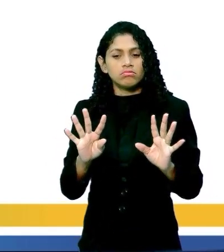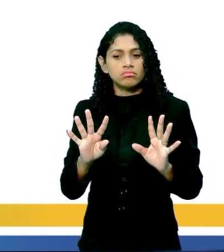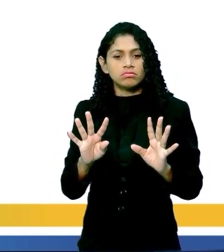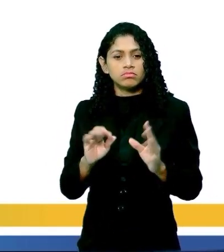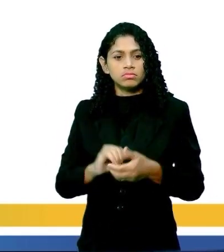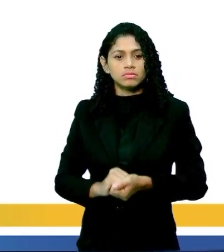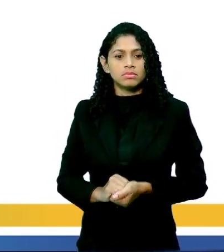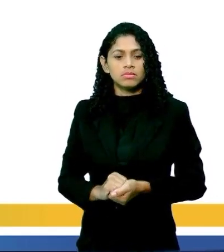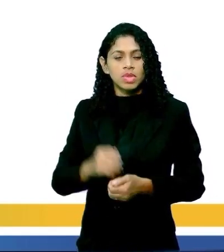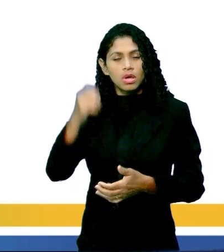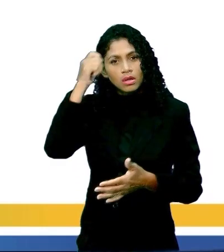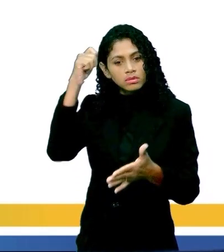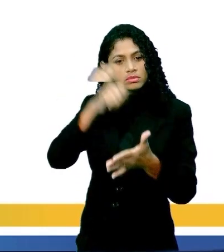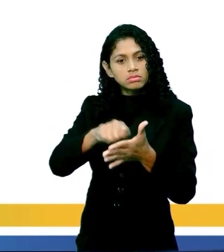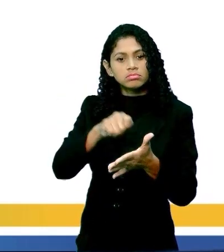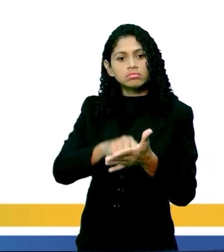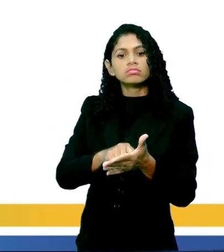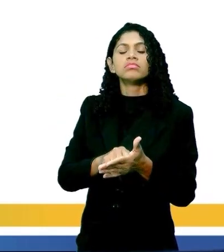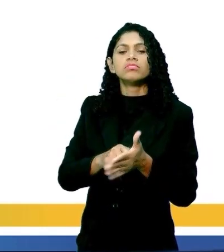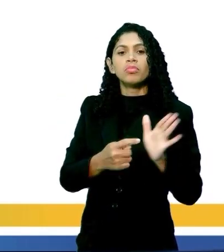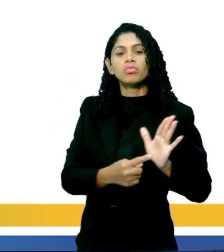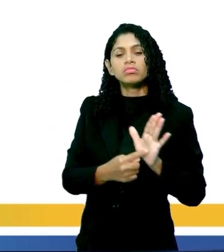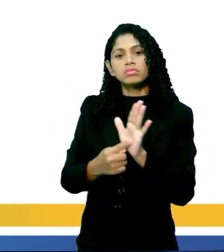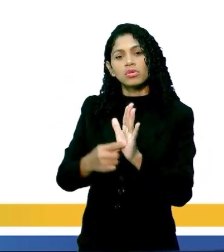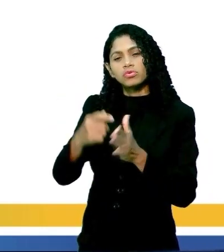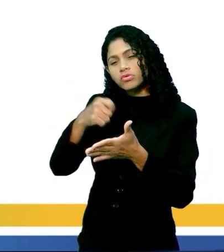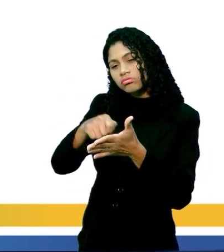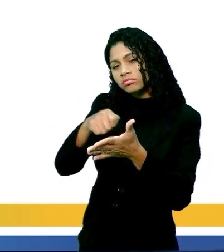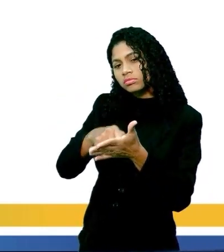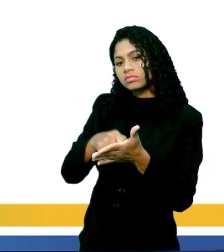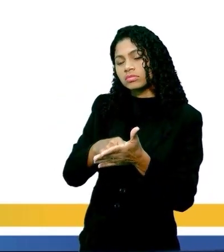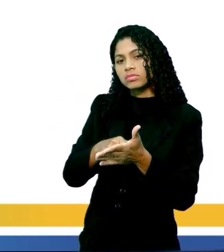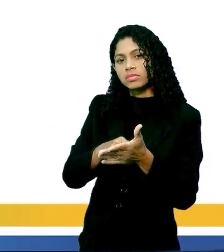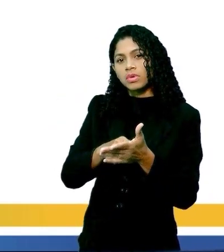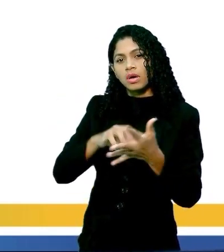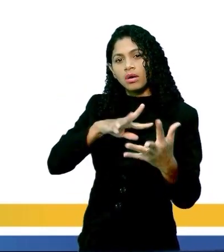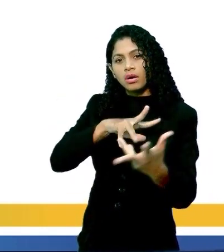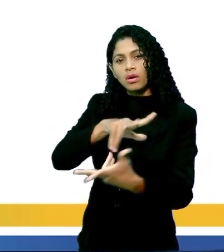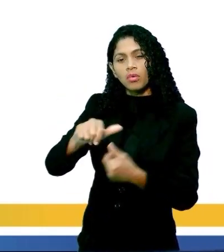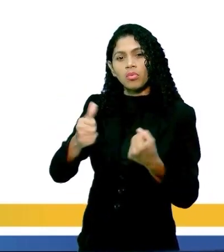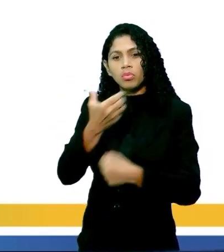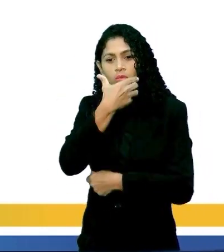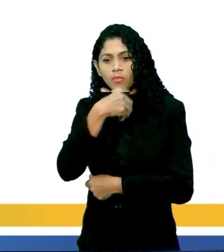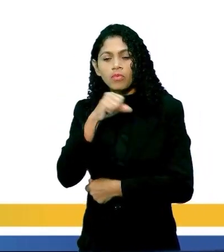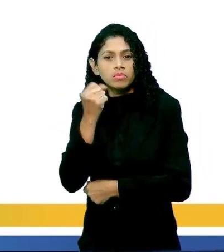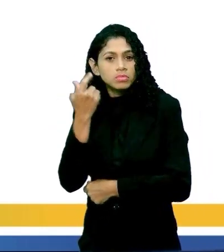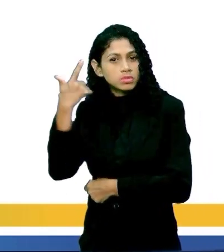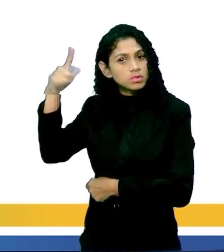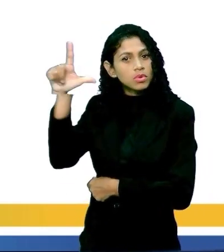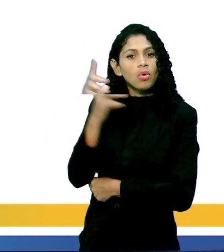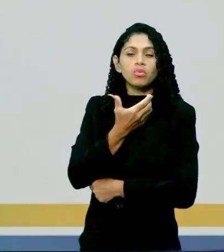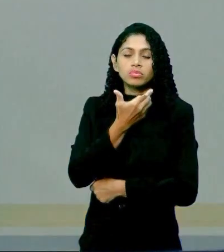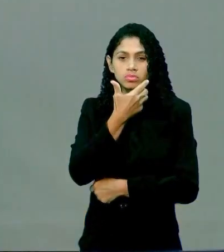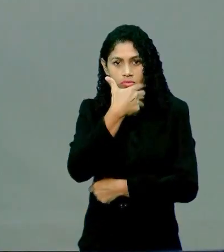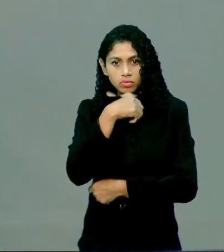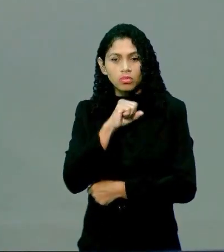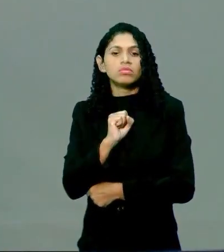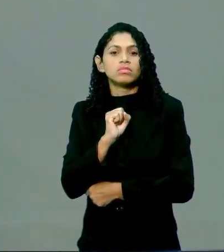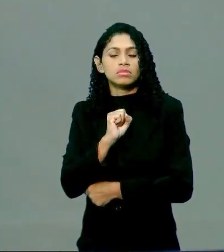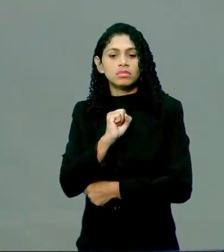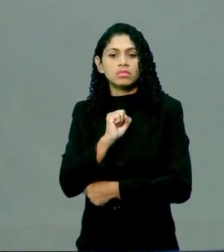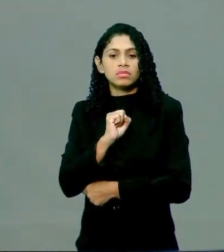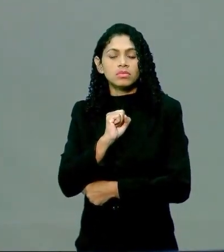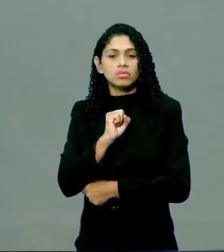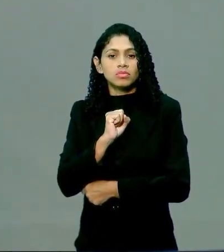ao escrever, ou ele revela ao mundo, e em especial o homem, e os outros homens, tá? Então,